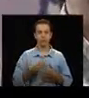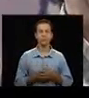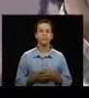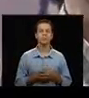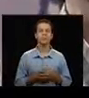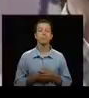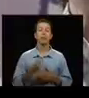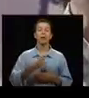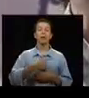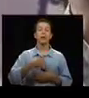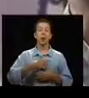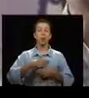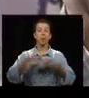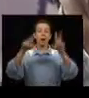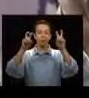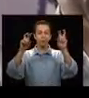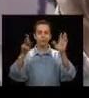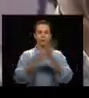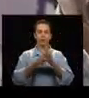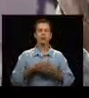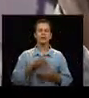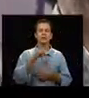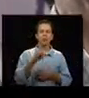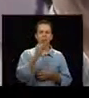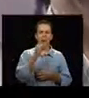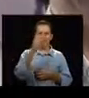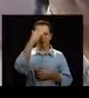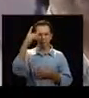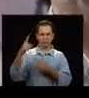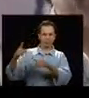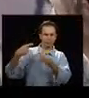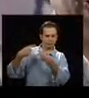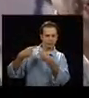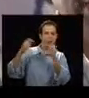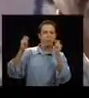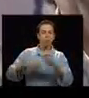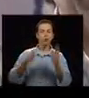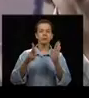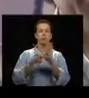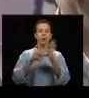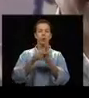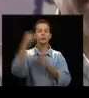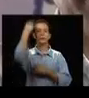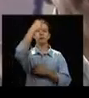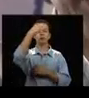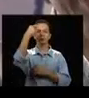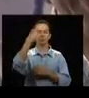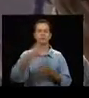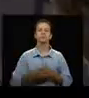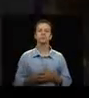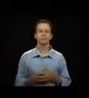ele tem uma frase dele que diz assim: se alguém quiser me insultar, que me chame de